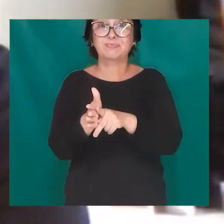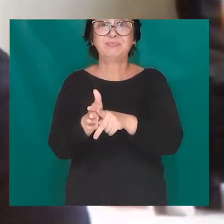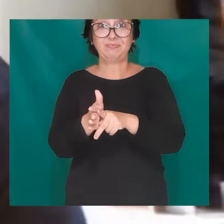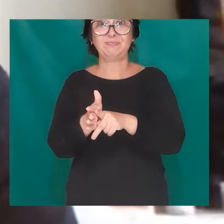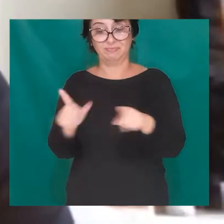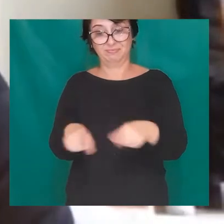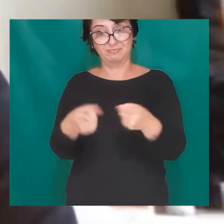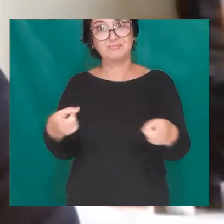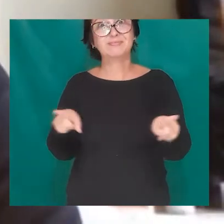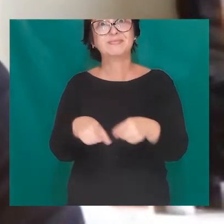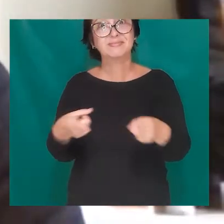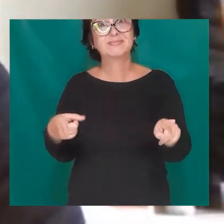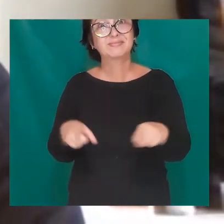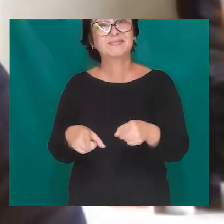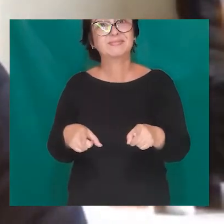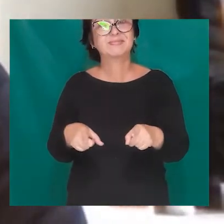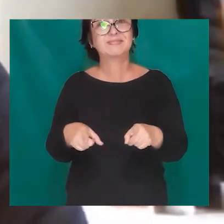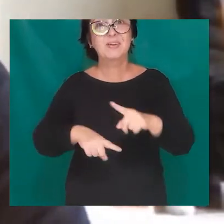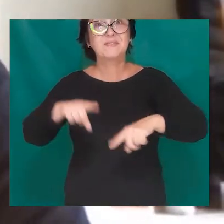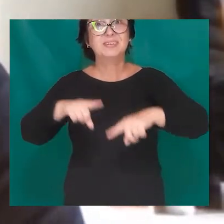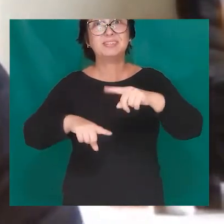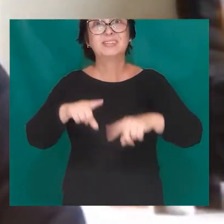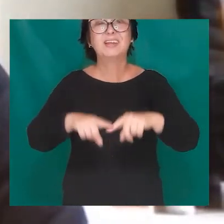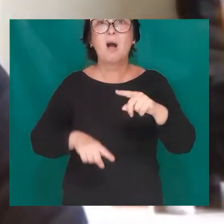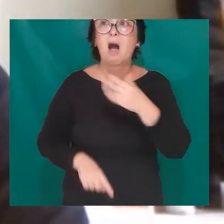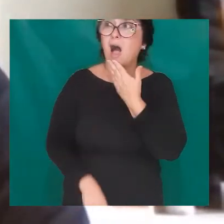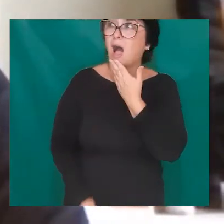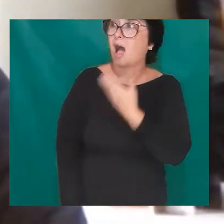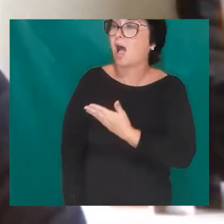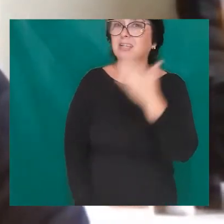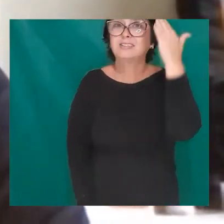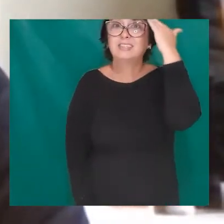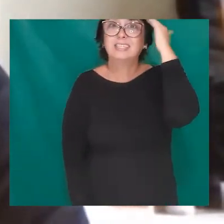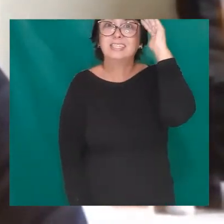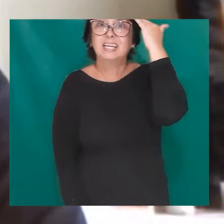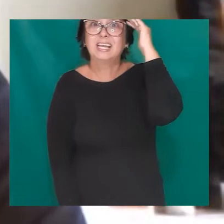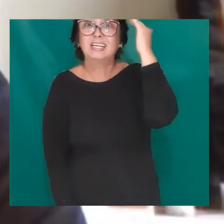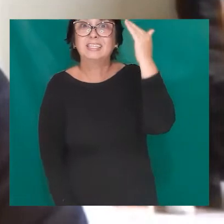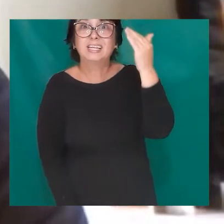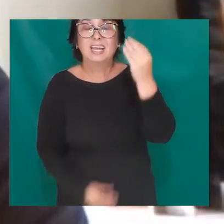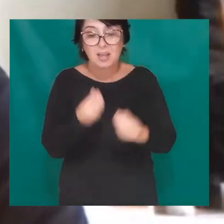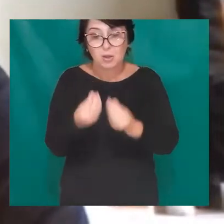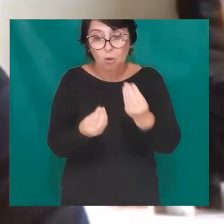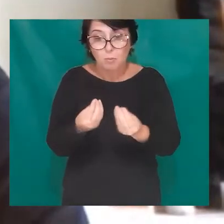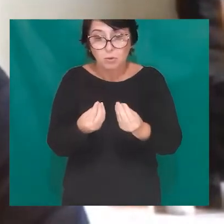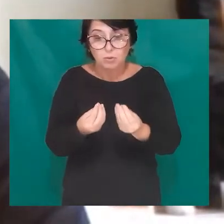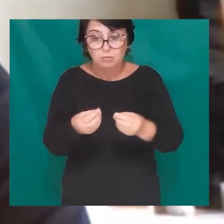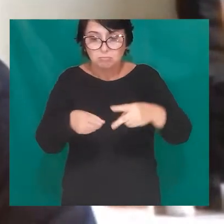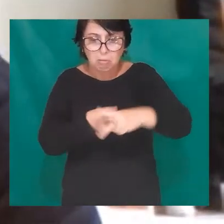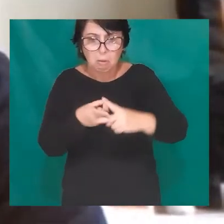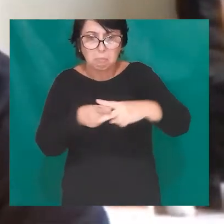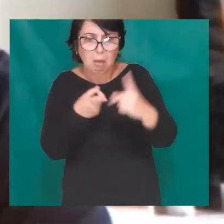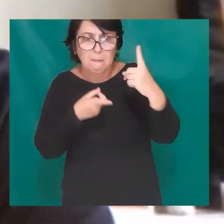deles com a parte física do instrumento, assim, de entender como é que aquilo produz o som, como é que